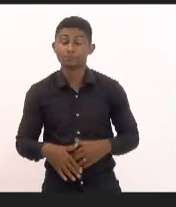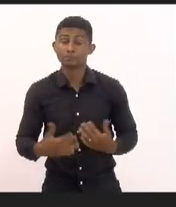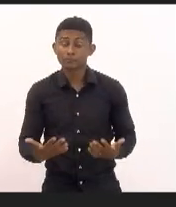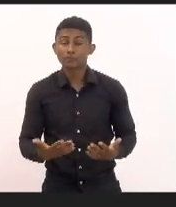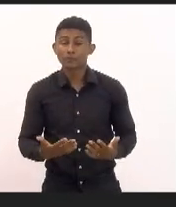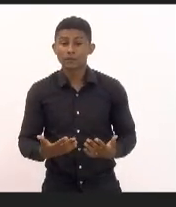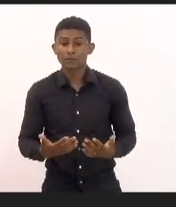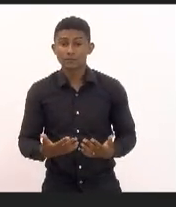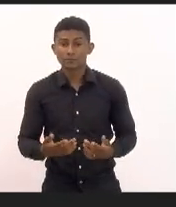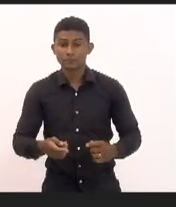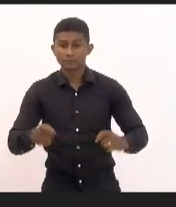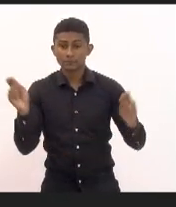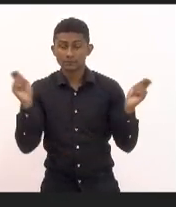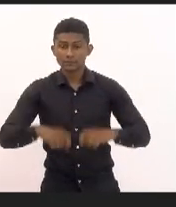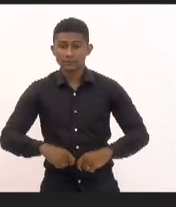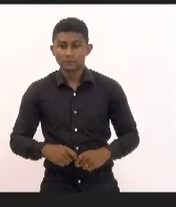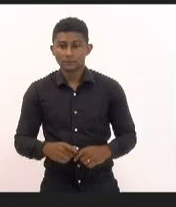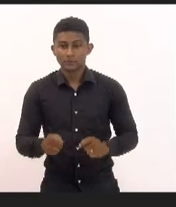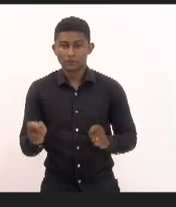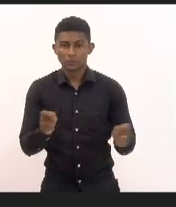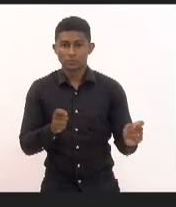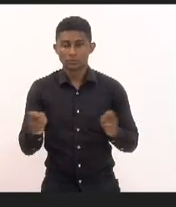economia...